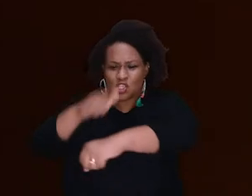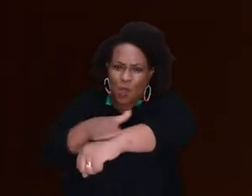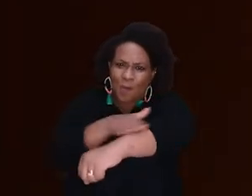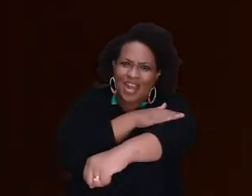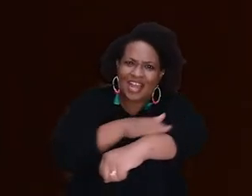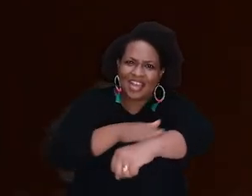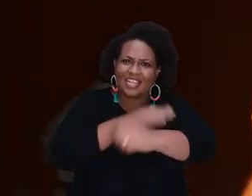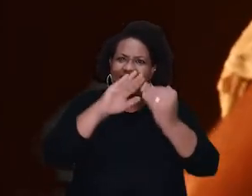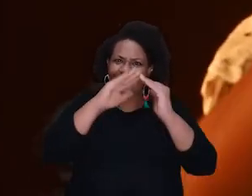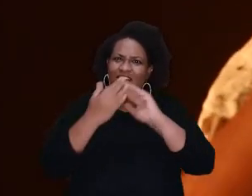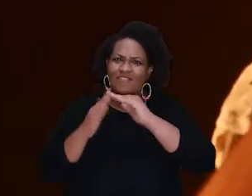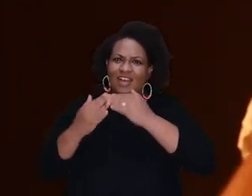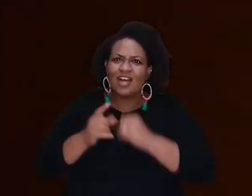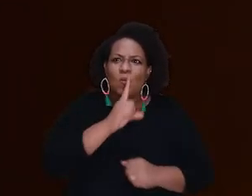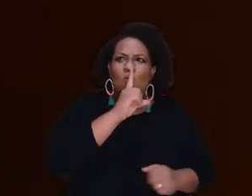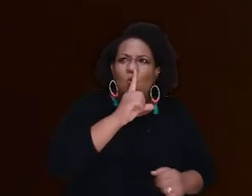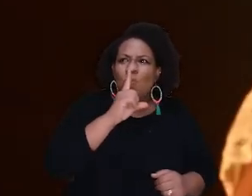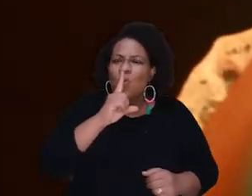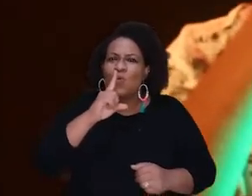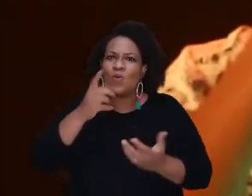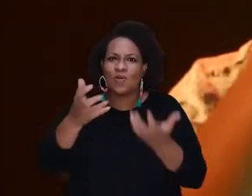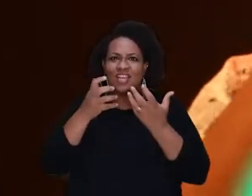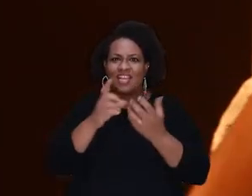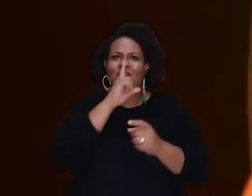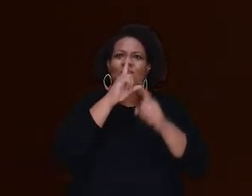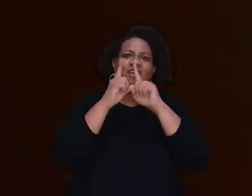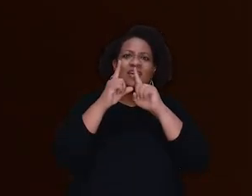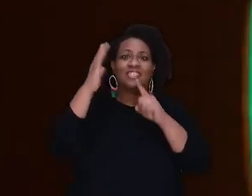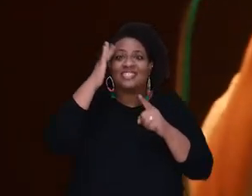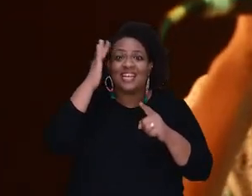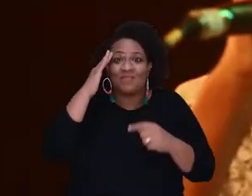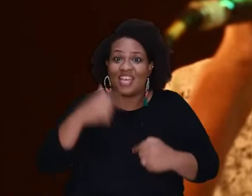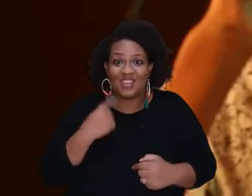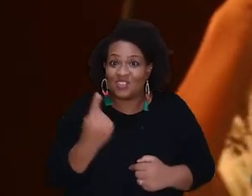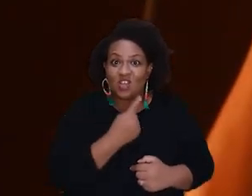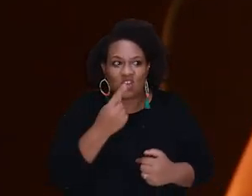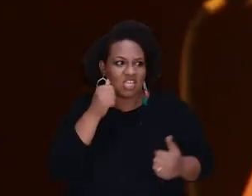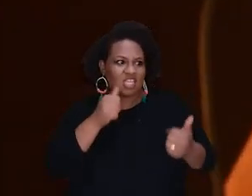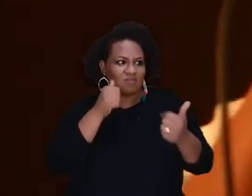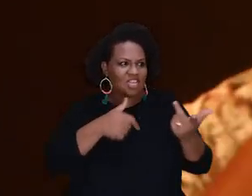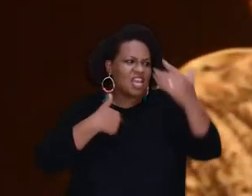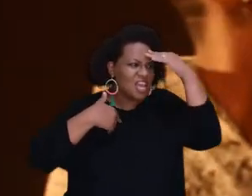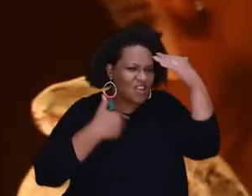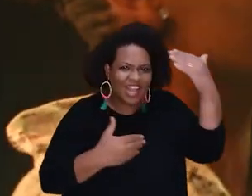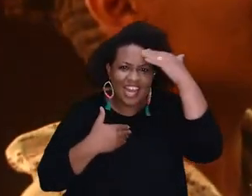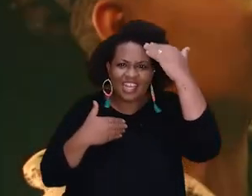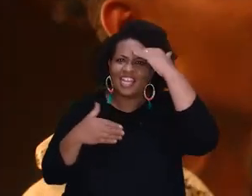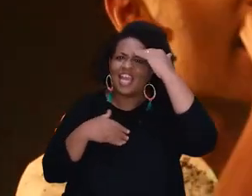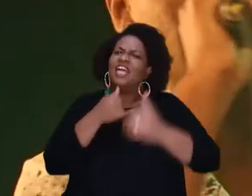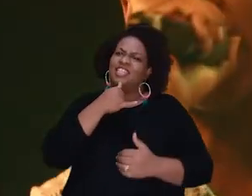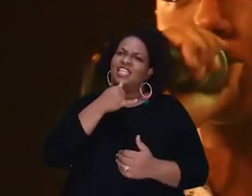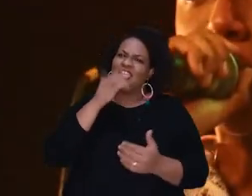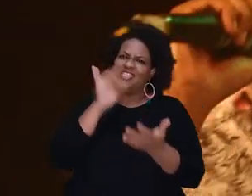tá pesada. Eu sou preta, favelada, e vou calando a boca de quem quer me ver calada. Por saber que eu não tô sozinha, pras